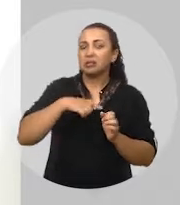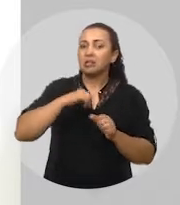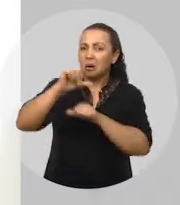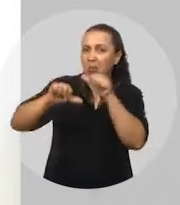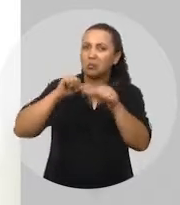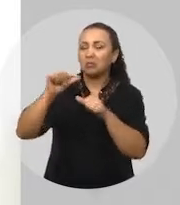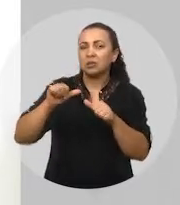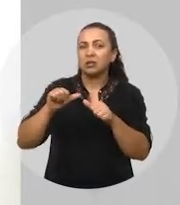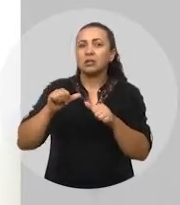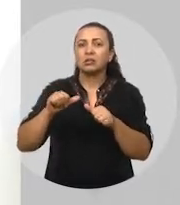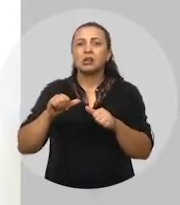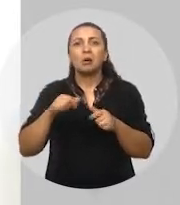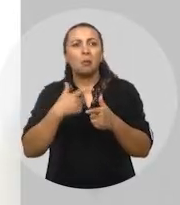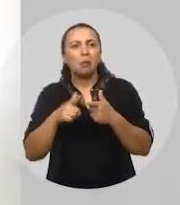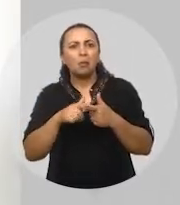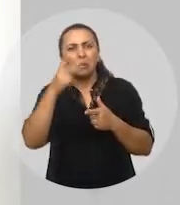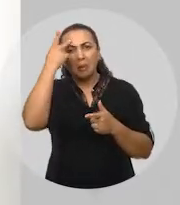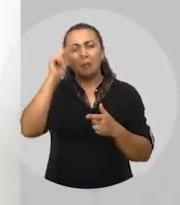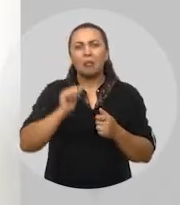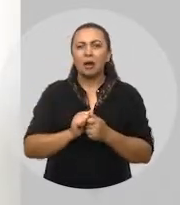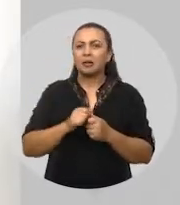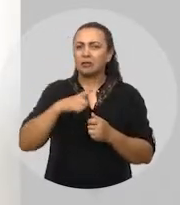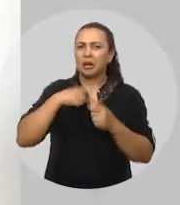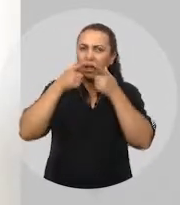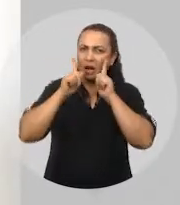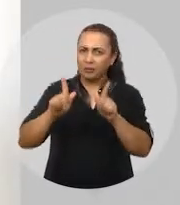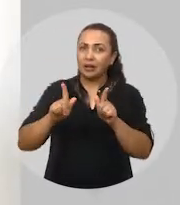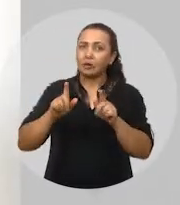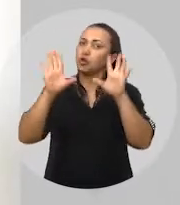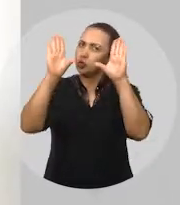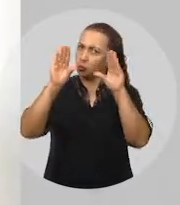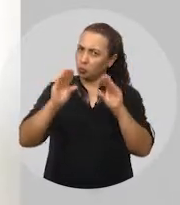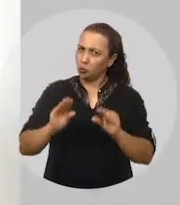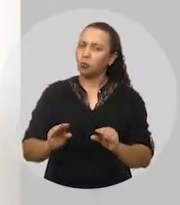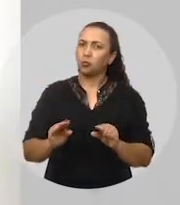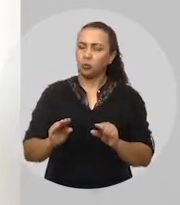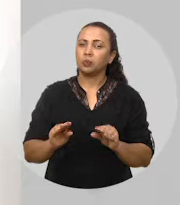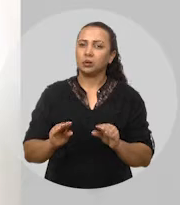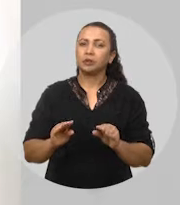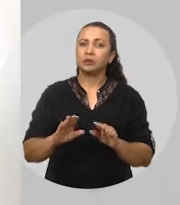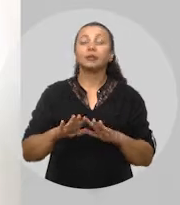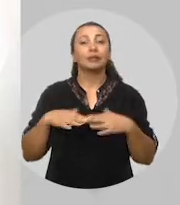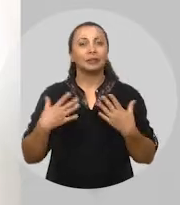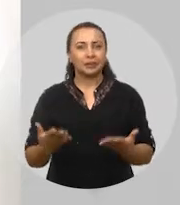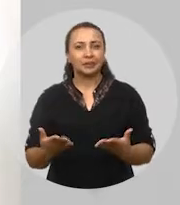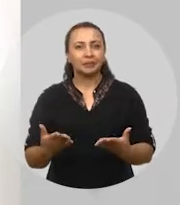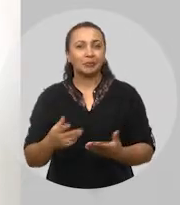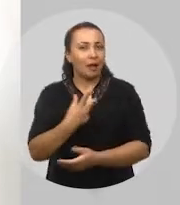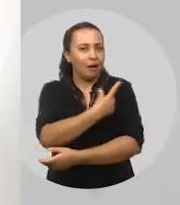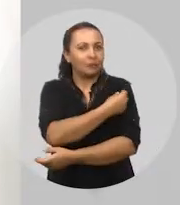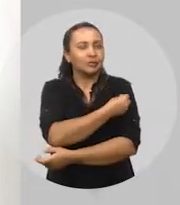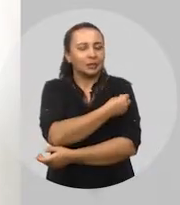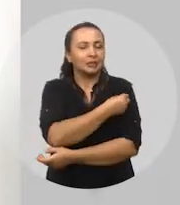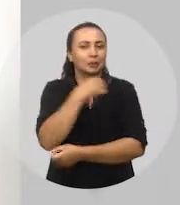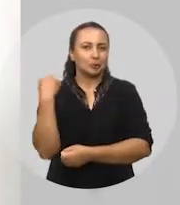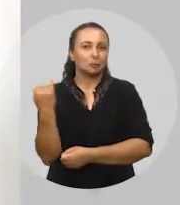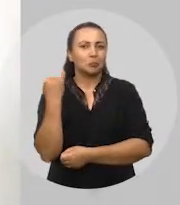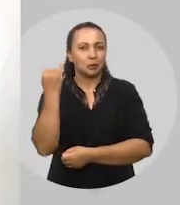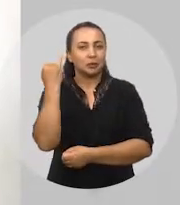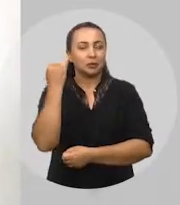a chance dele depois causar um dano grave reduz drasticamente, né? Então, seria